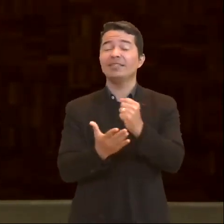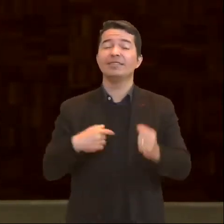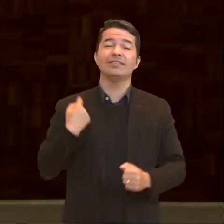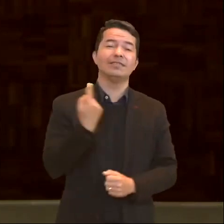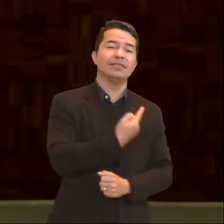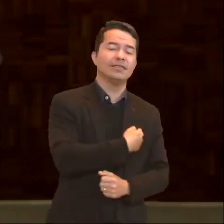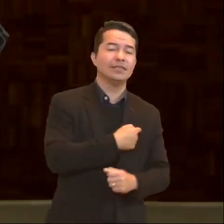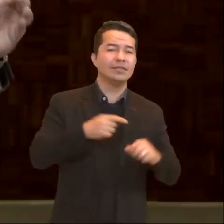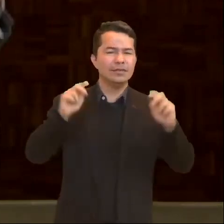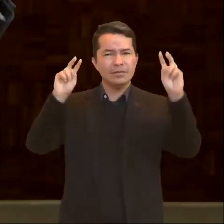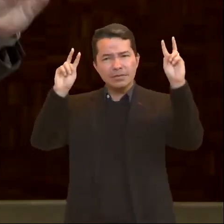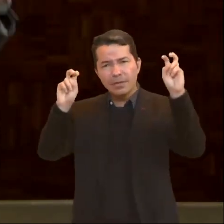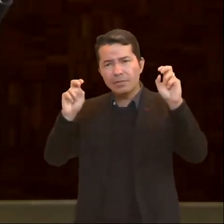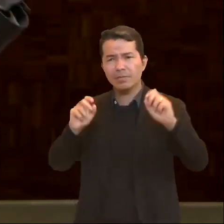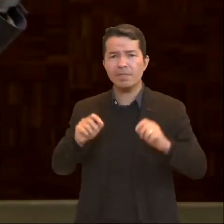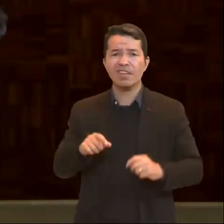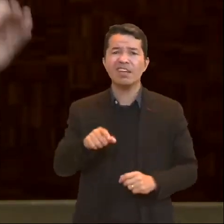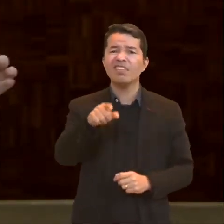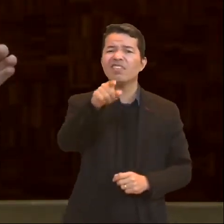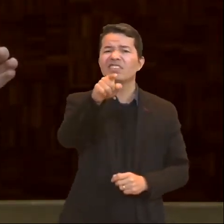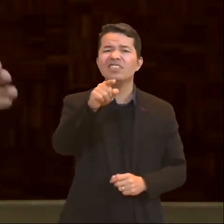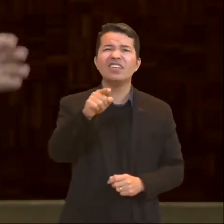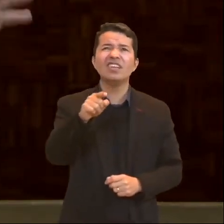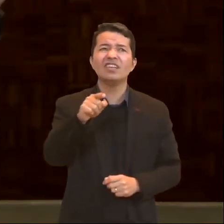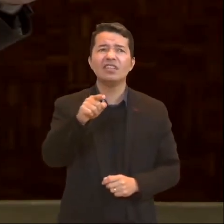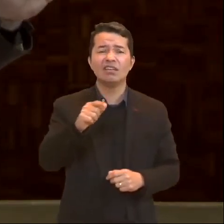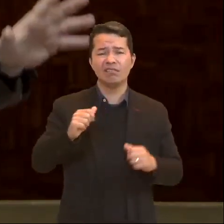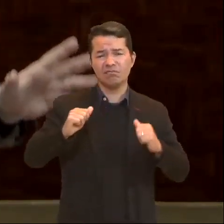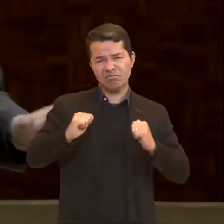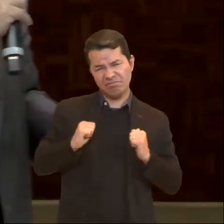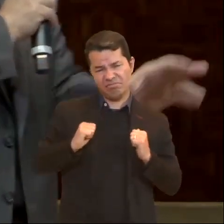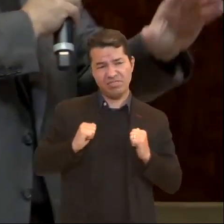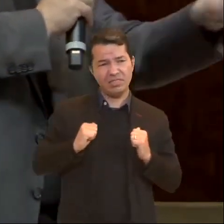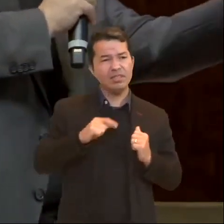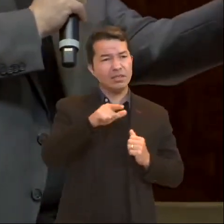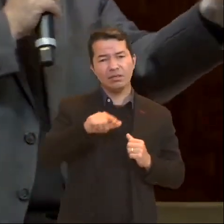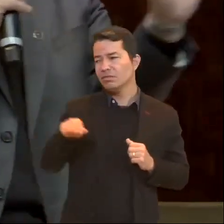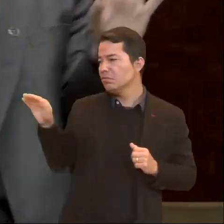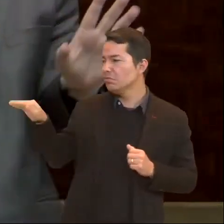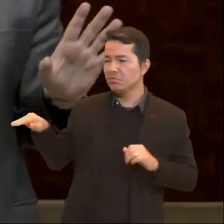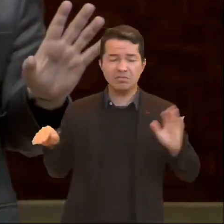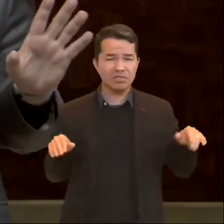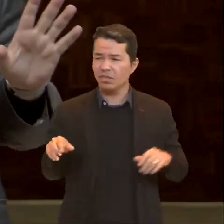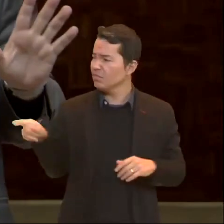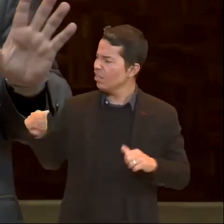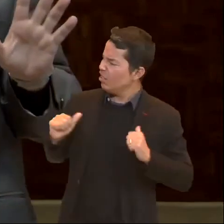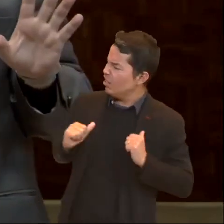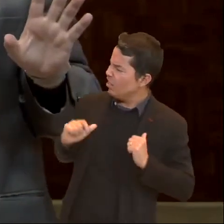gente está estudando é: não se conforme. Então fala para quem está perto de você, ó, não se conforme.